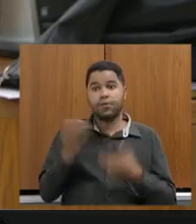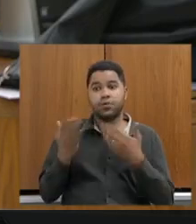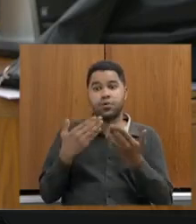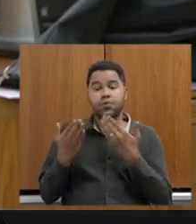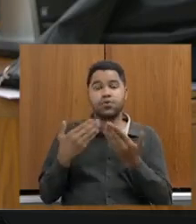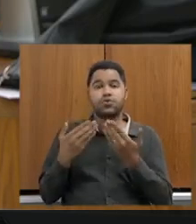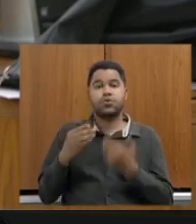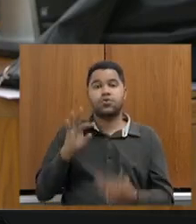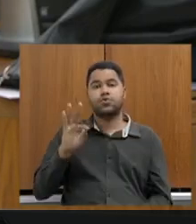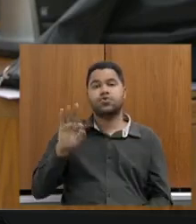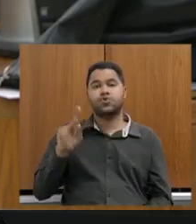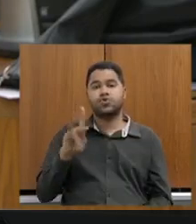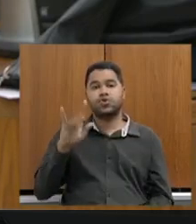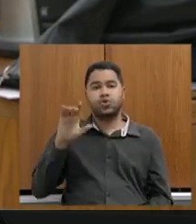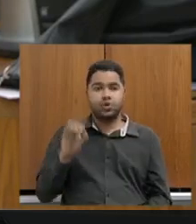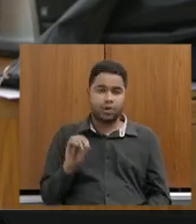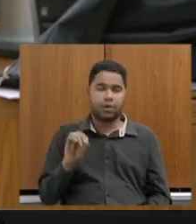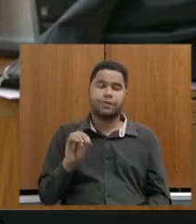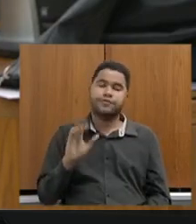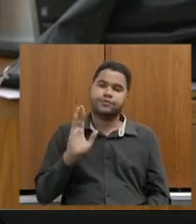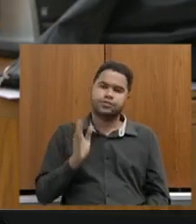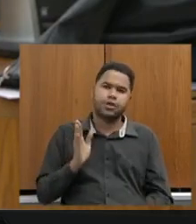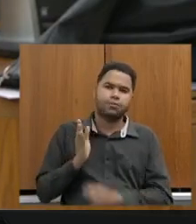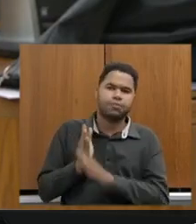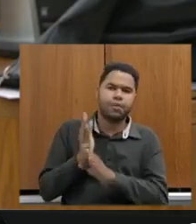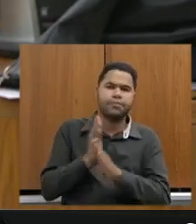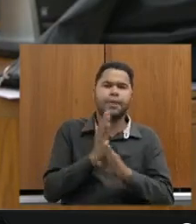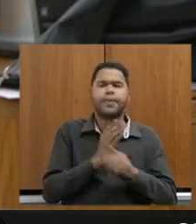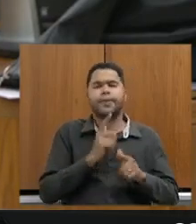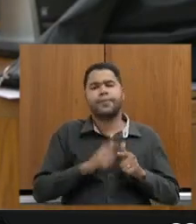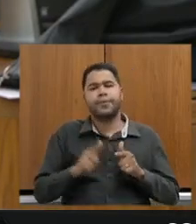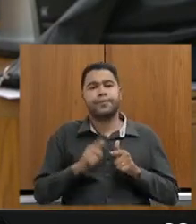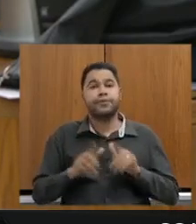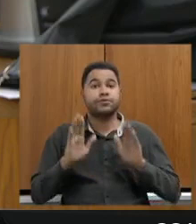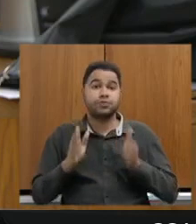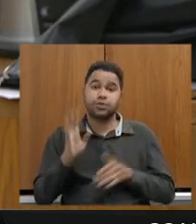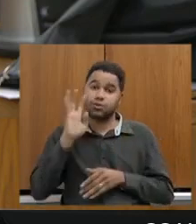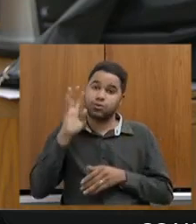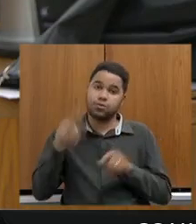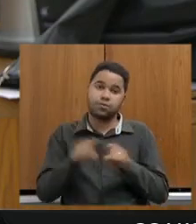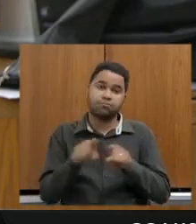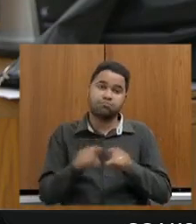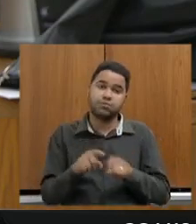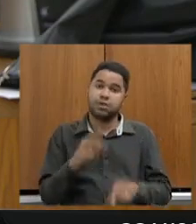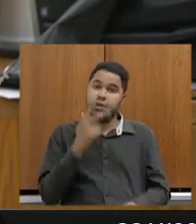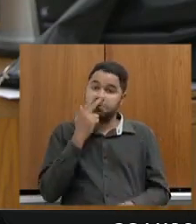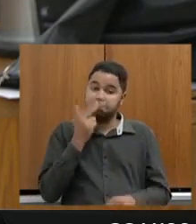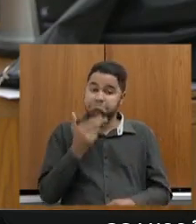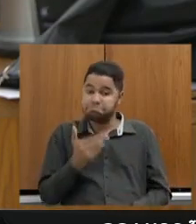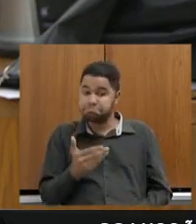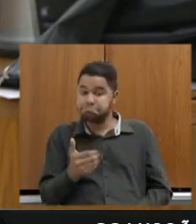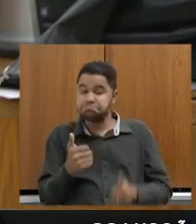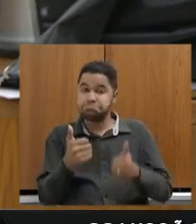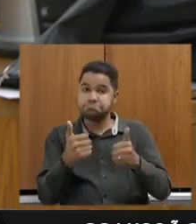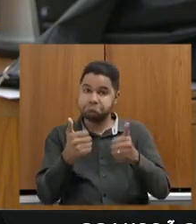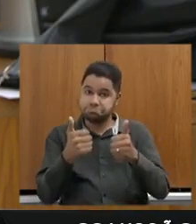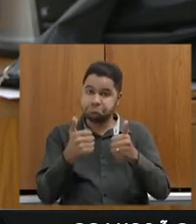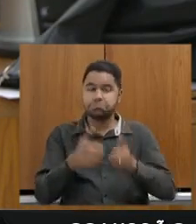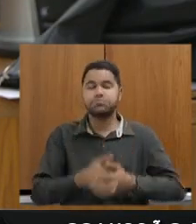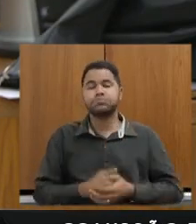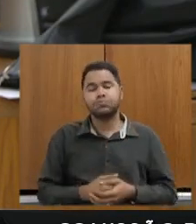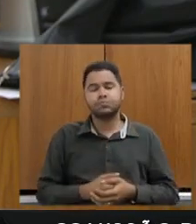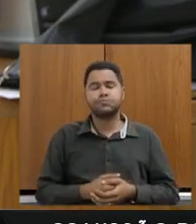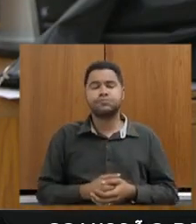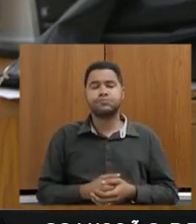quando eu tô Thiago me falou já que já detectou o problema e já solucionou também então parece que tudo vai dar vai percorrer